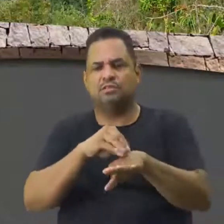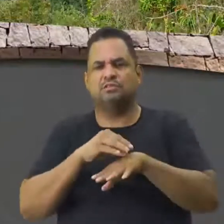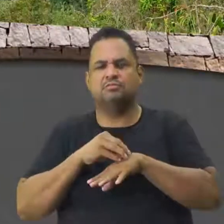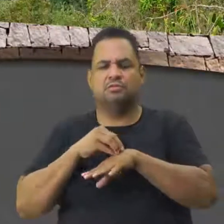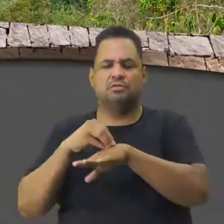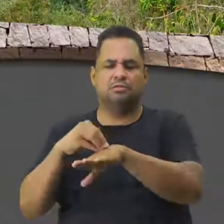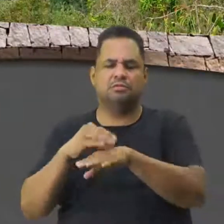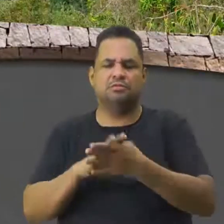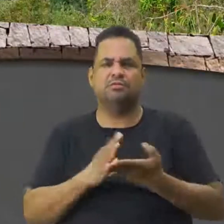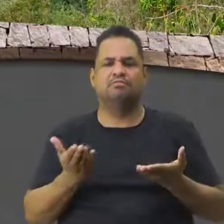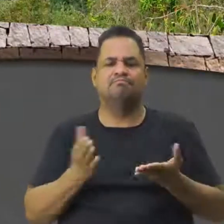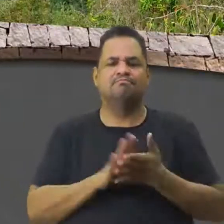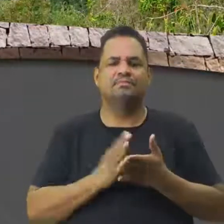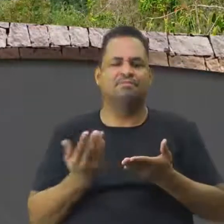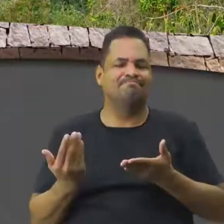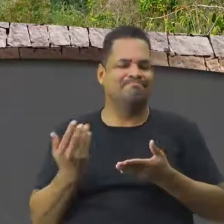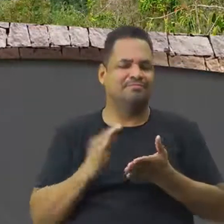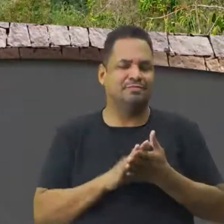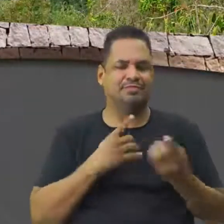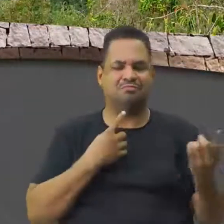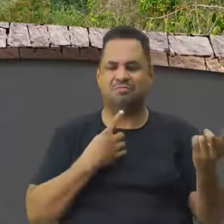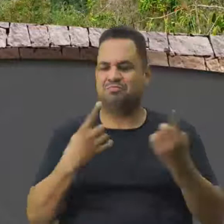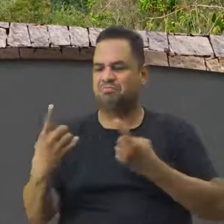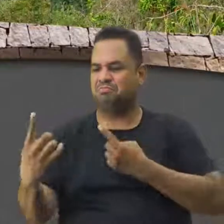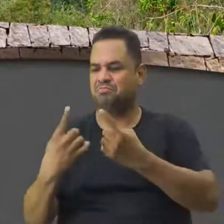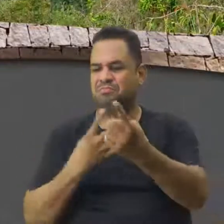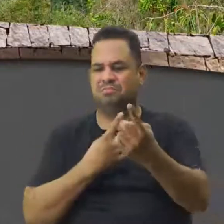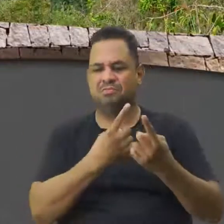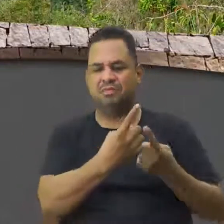os seus lugares.